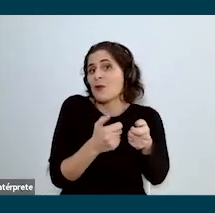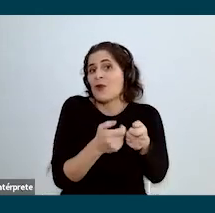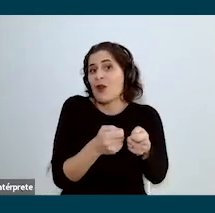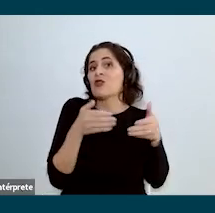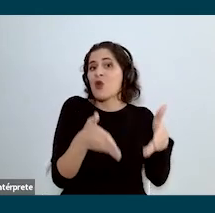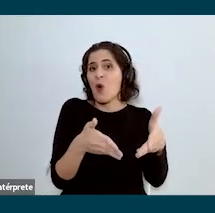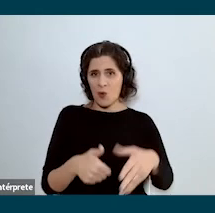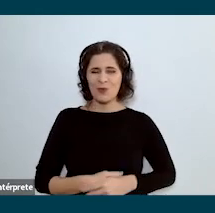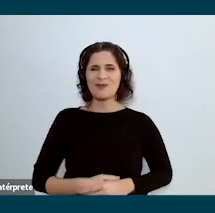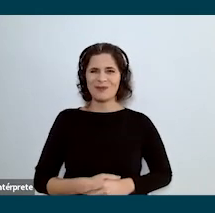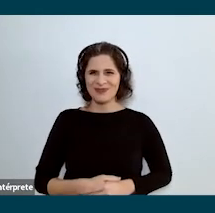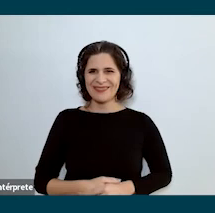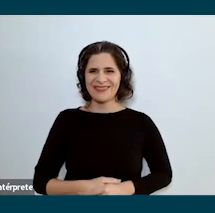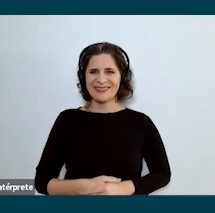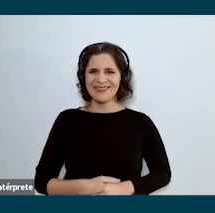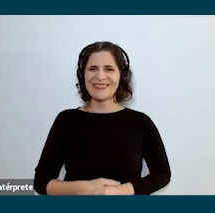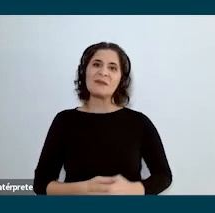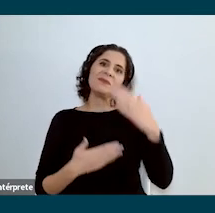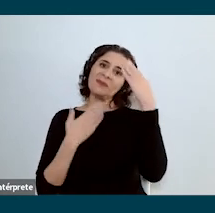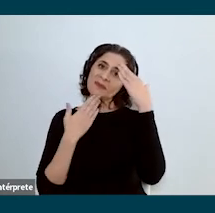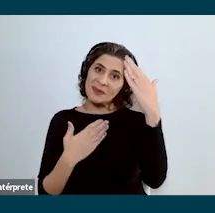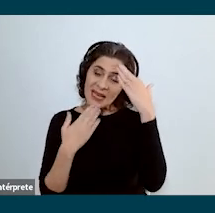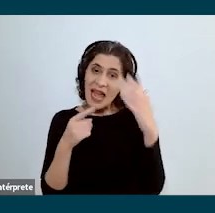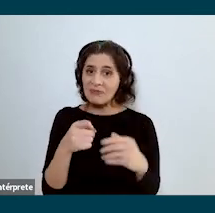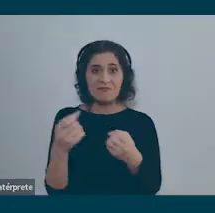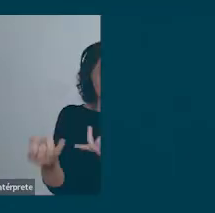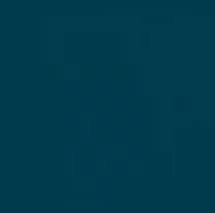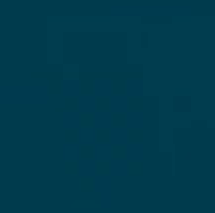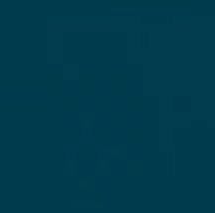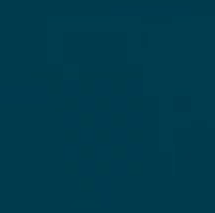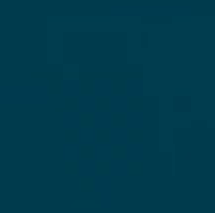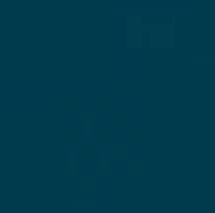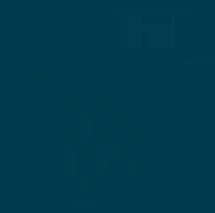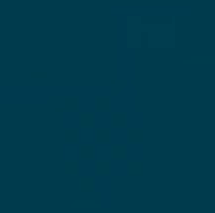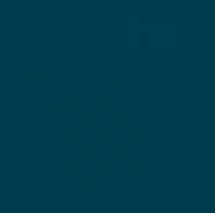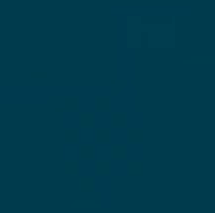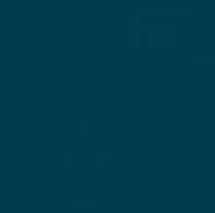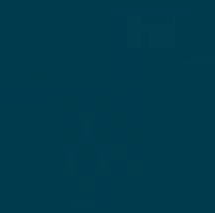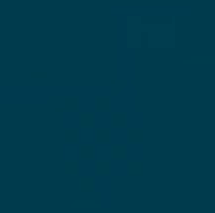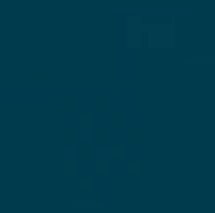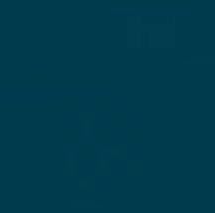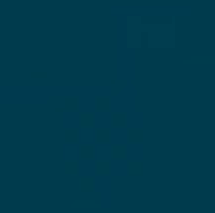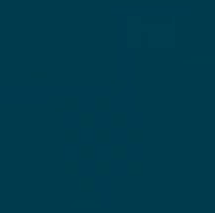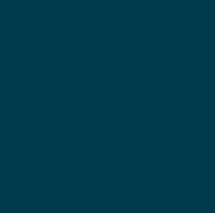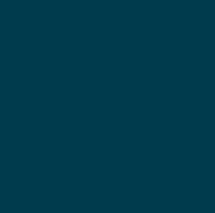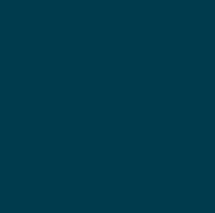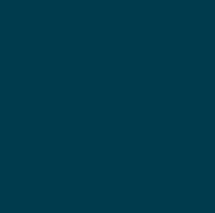coisa nova. Muito obrigada, Romário. Incrível a história.